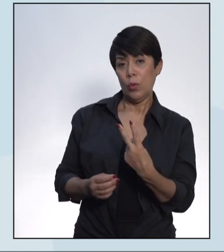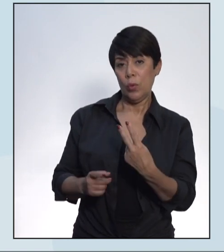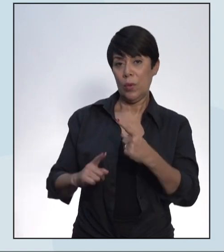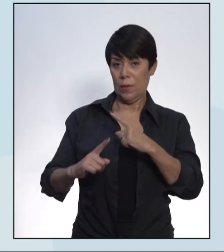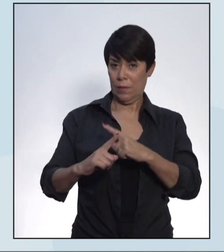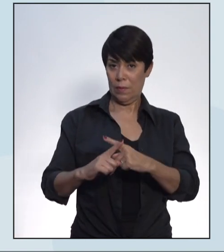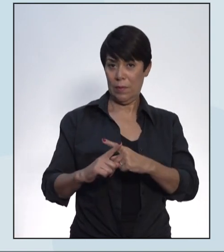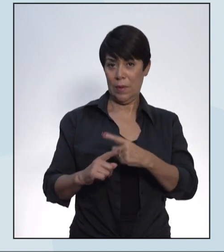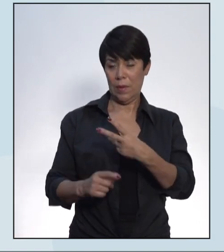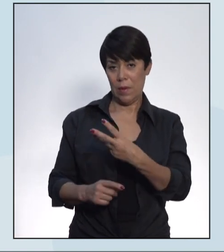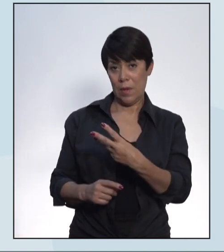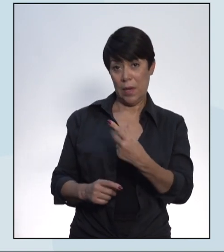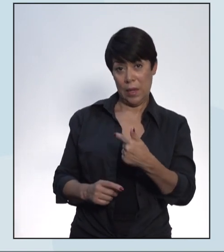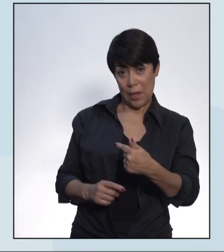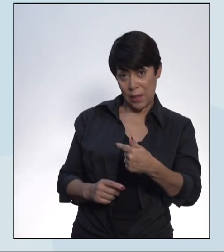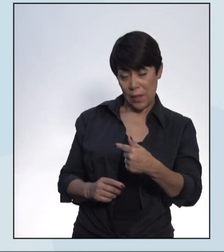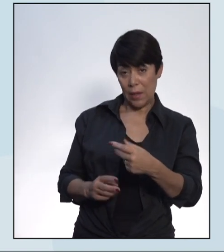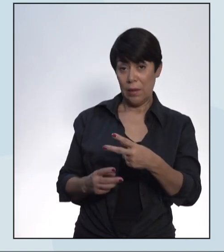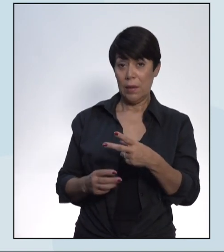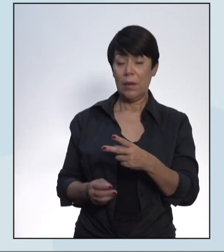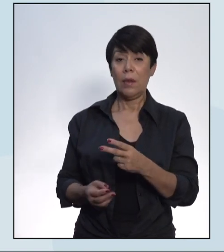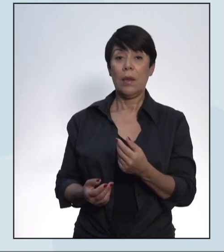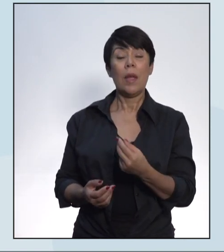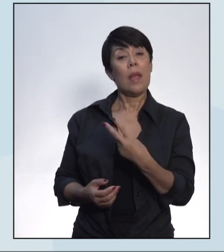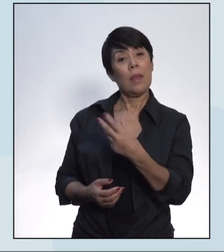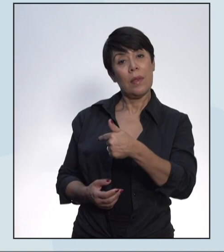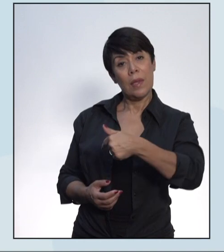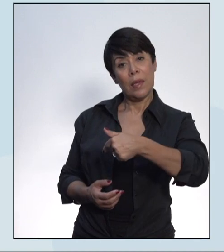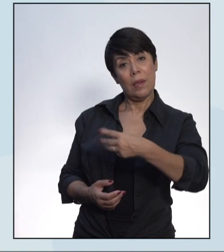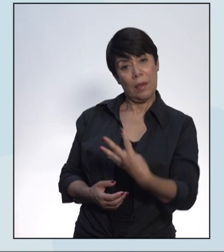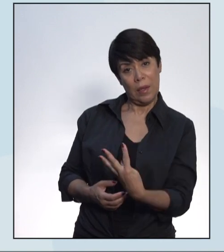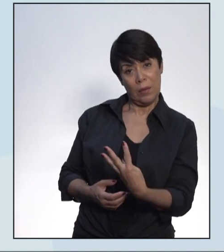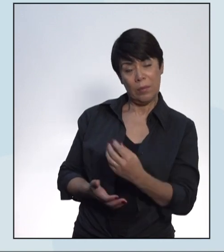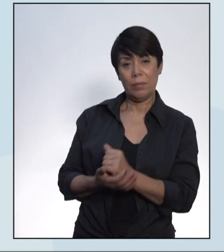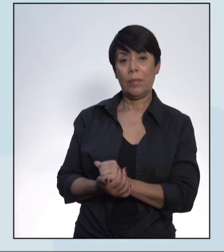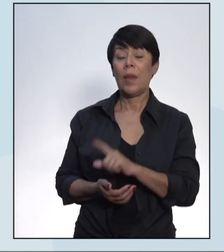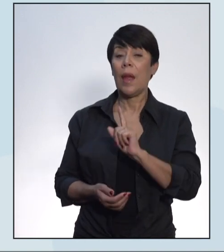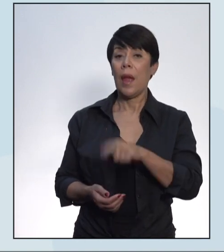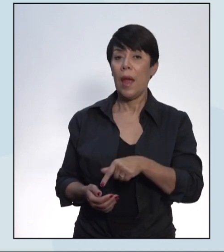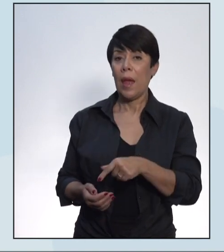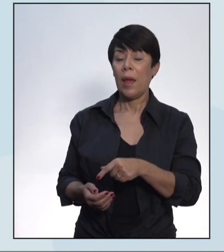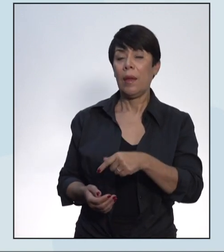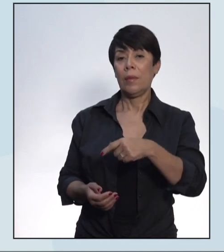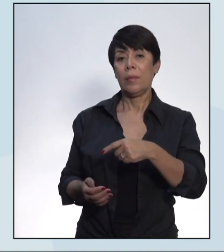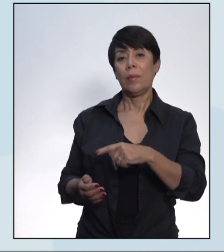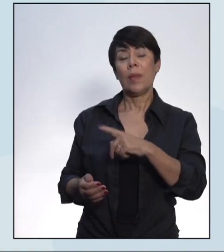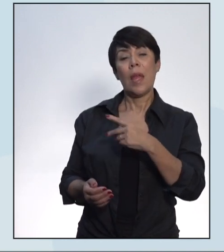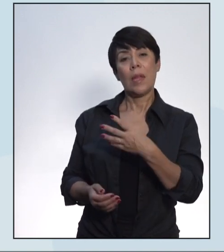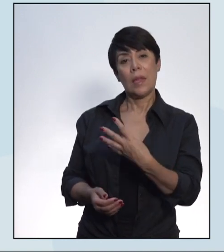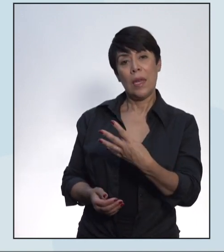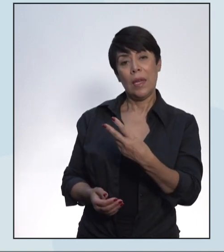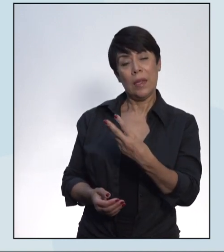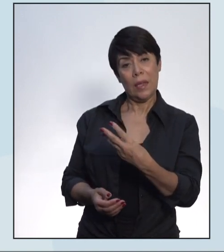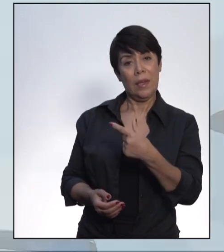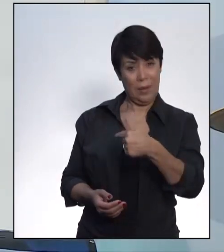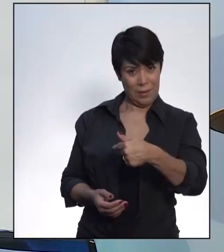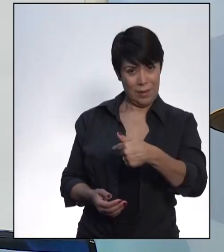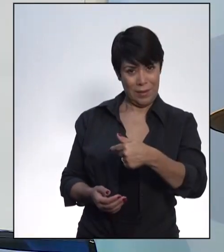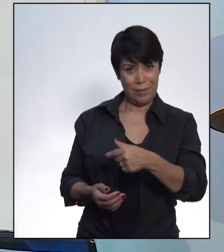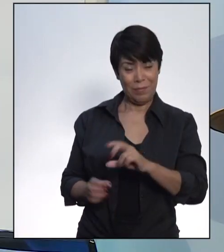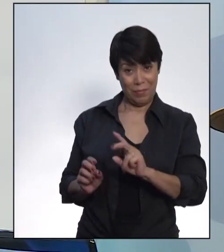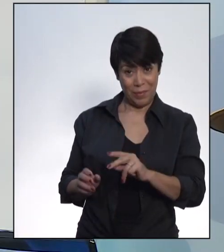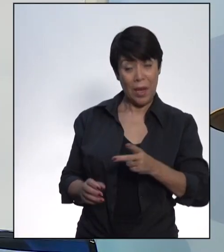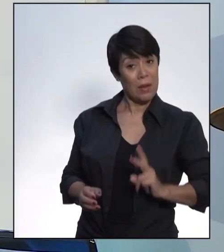37, 74. Então, 74 é a posição 37 aí, né? Nesse termo,